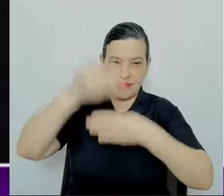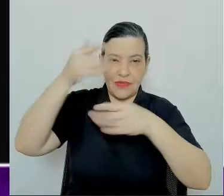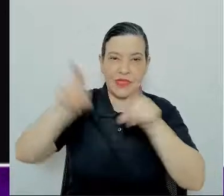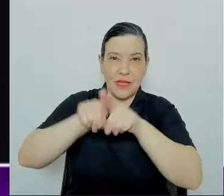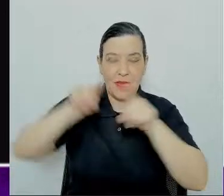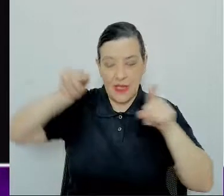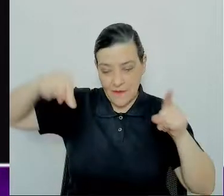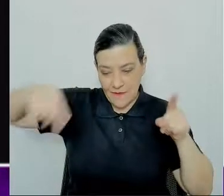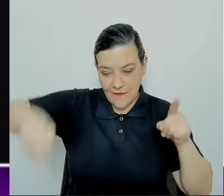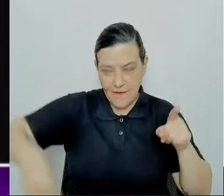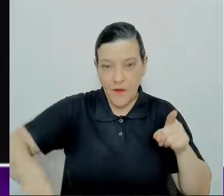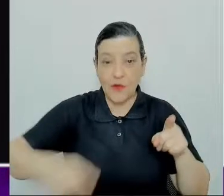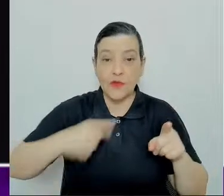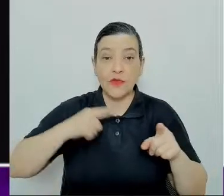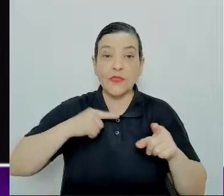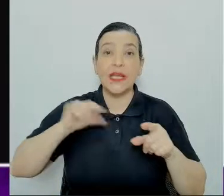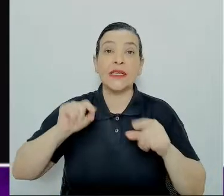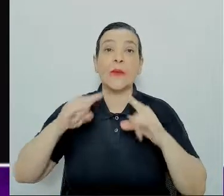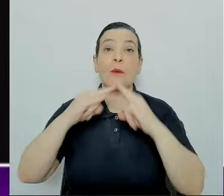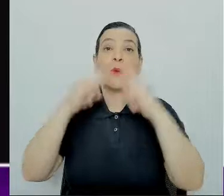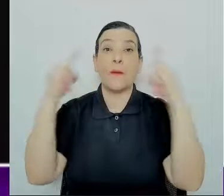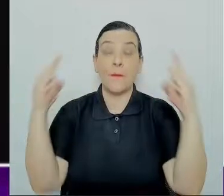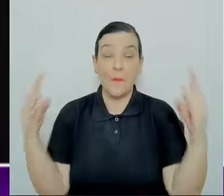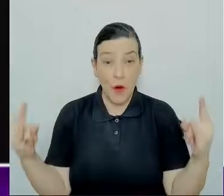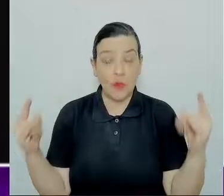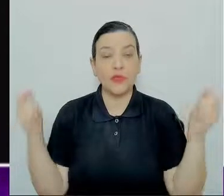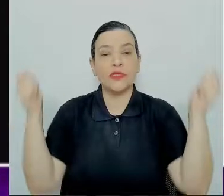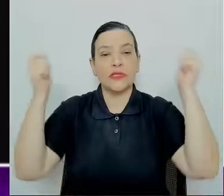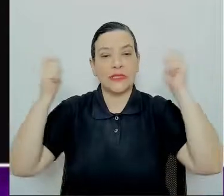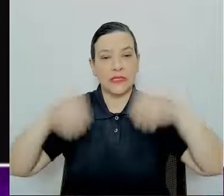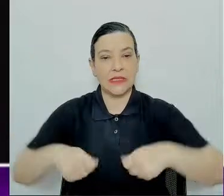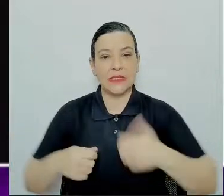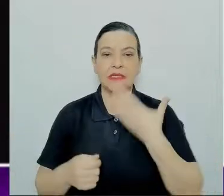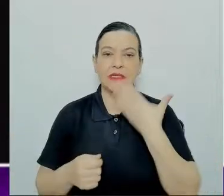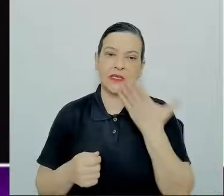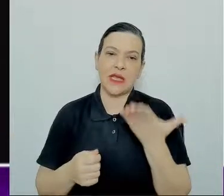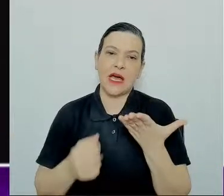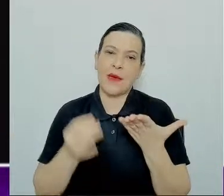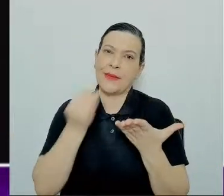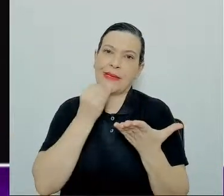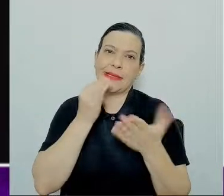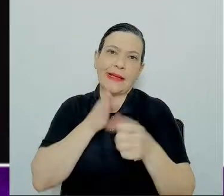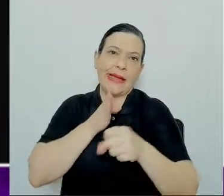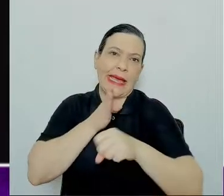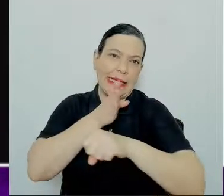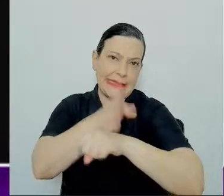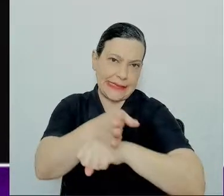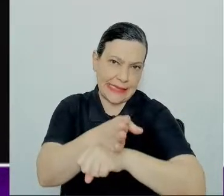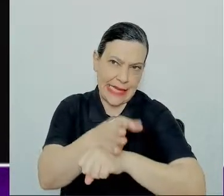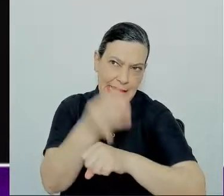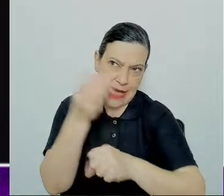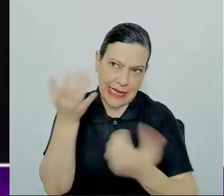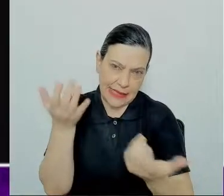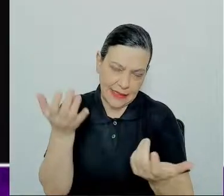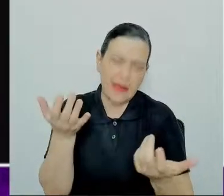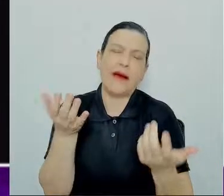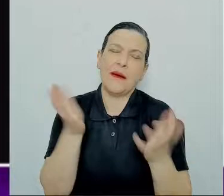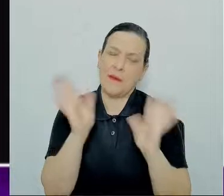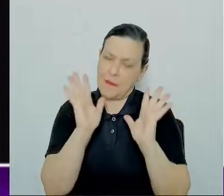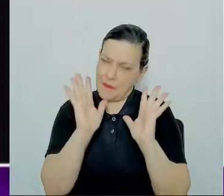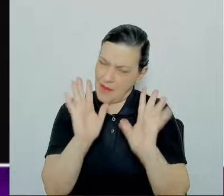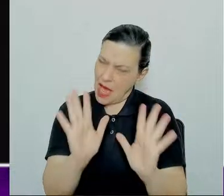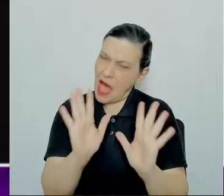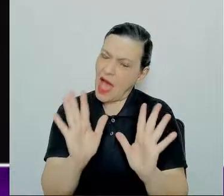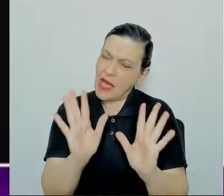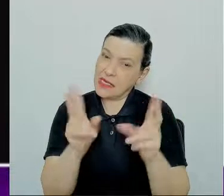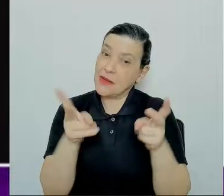levadiça, né? E assim nós conseguimos garantir, não que atacantes não vão conseguir entrar, mas perceba que nós